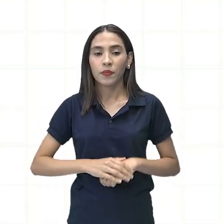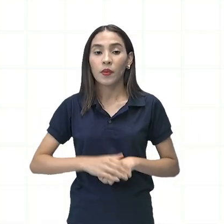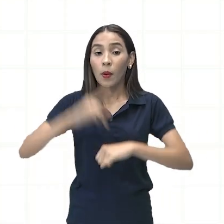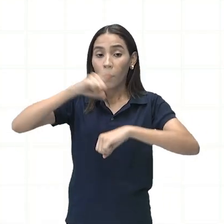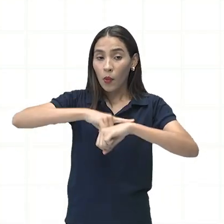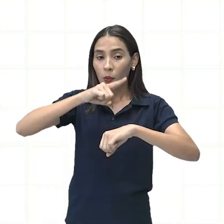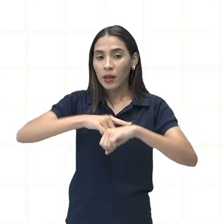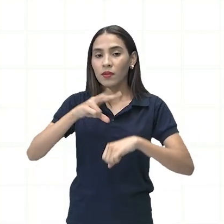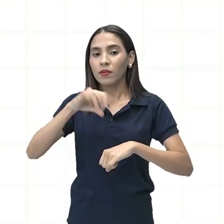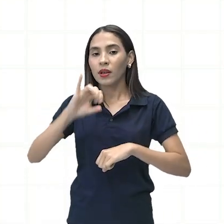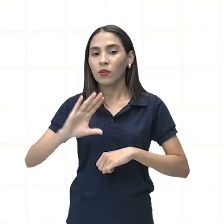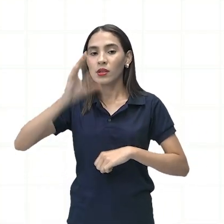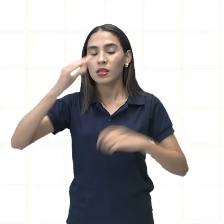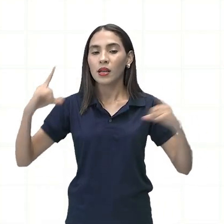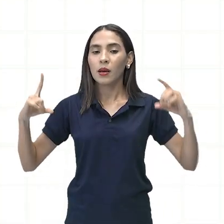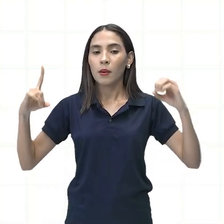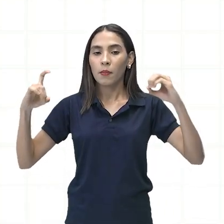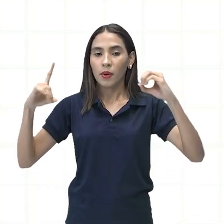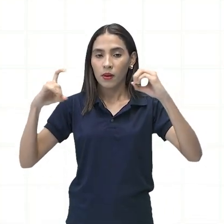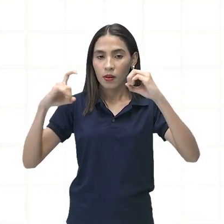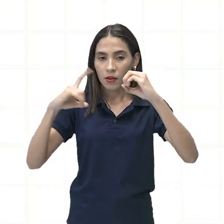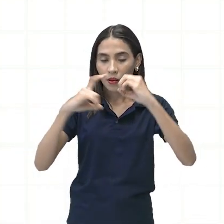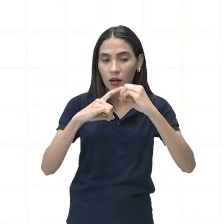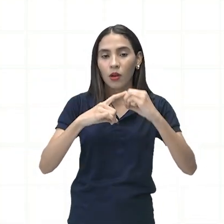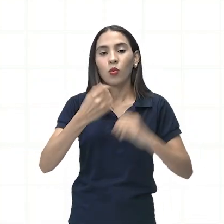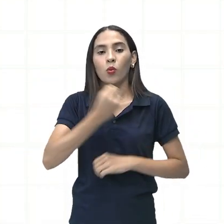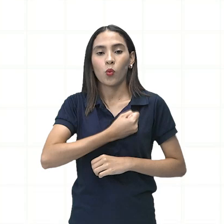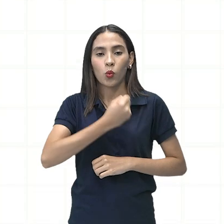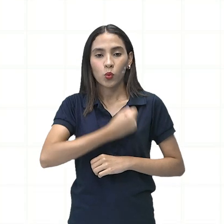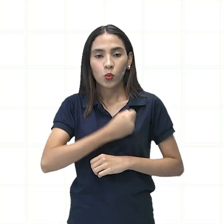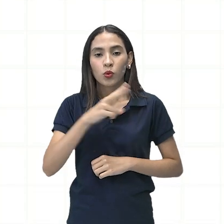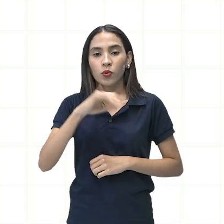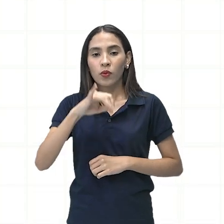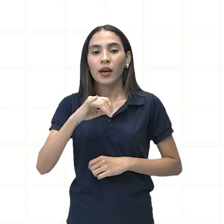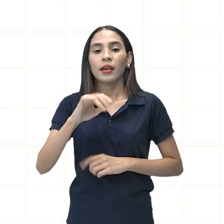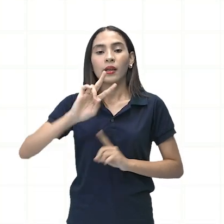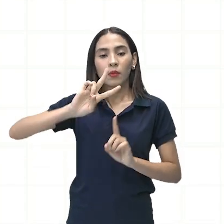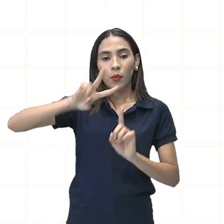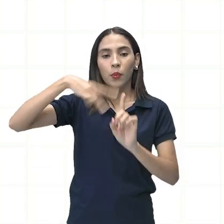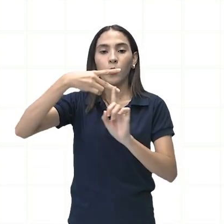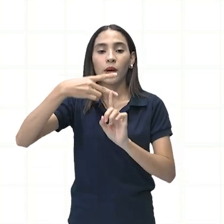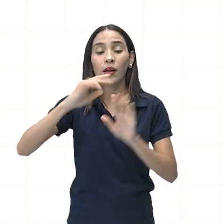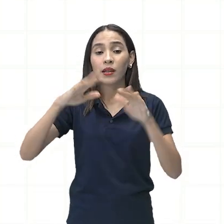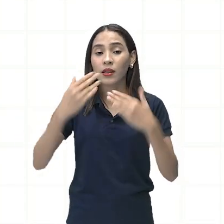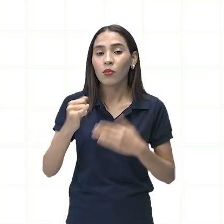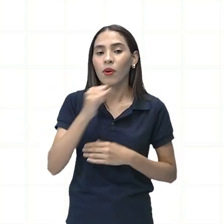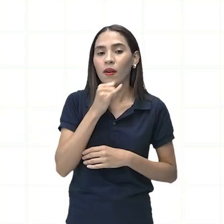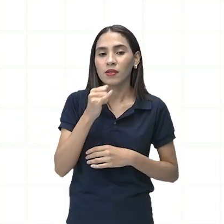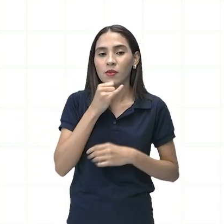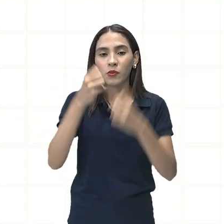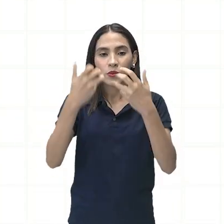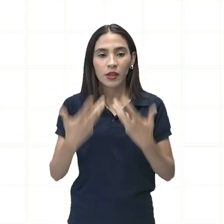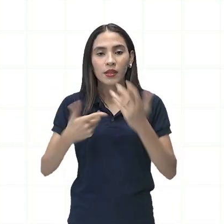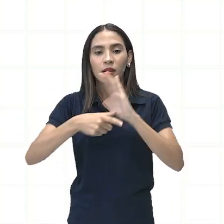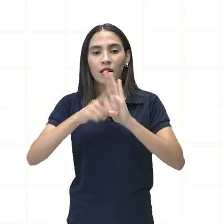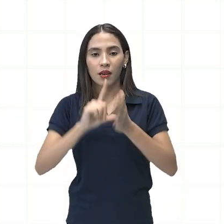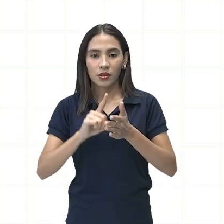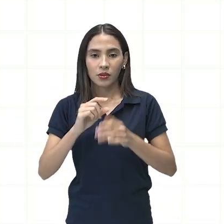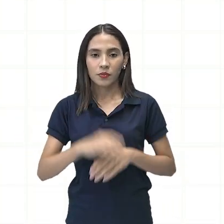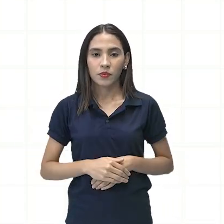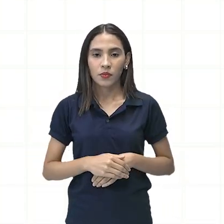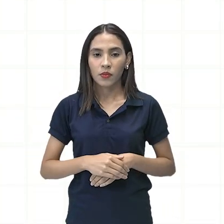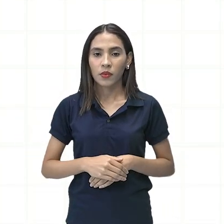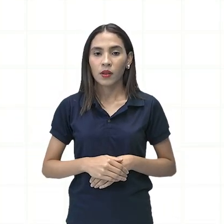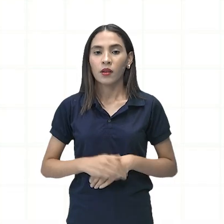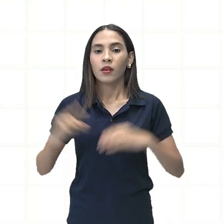a fecundação, esse número cromossômico ele vai ser reestabelecido. Então, como eu falei para vocês ainda há pouco,